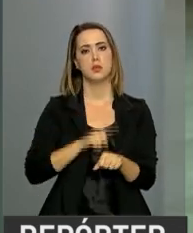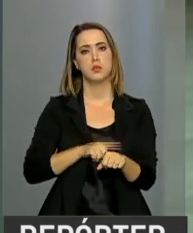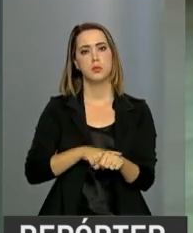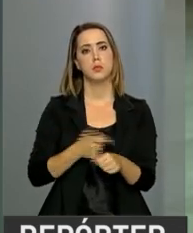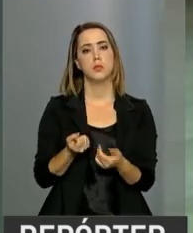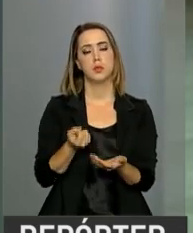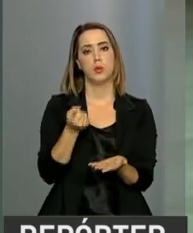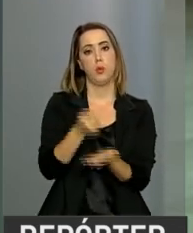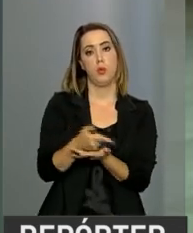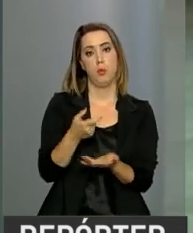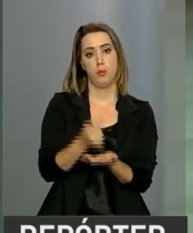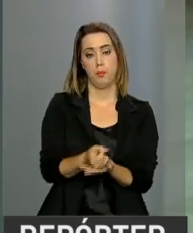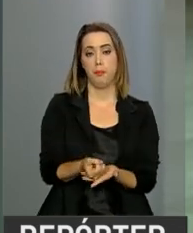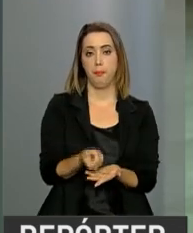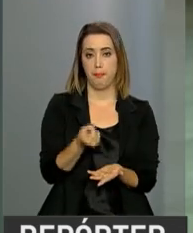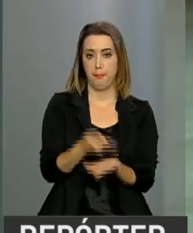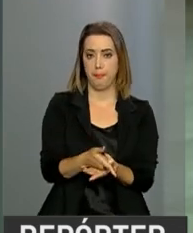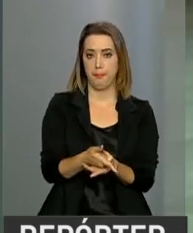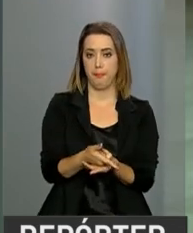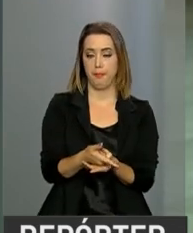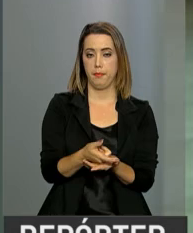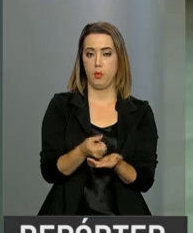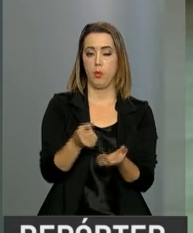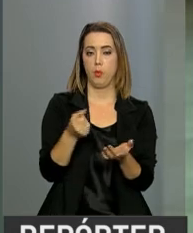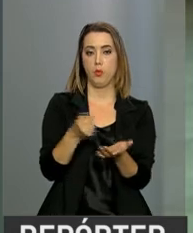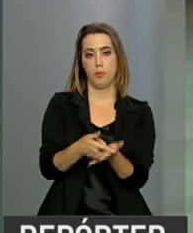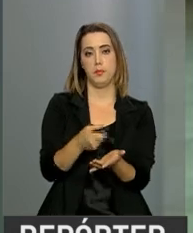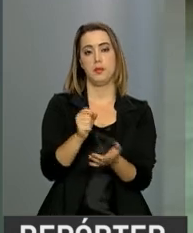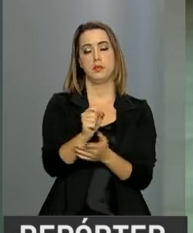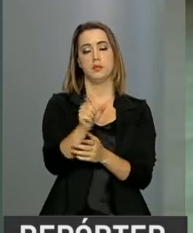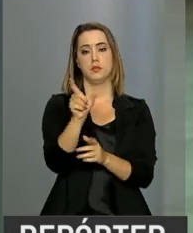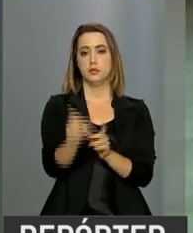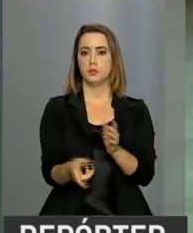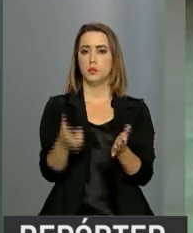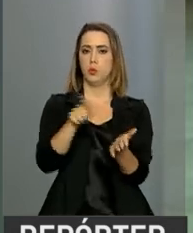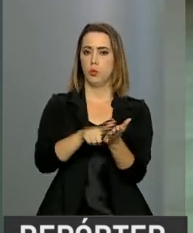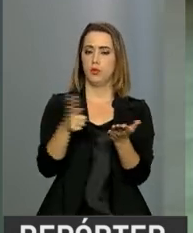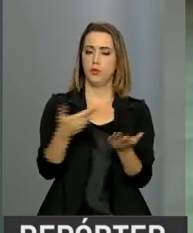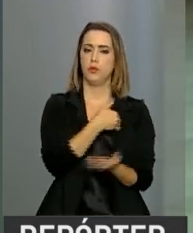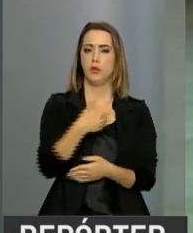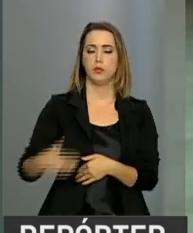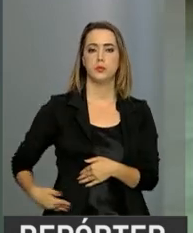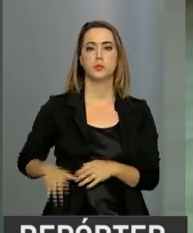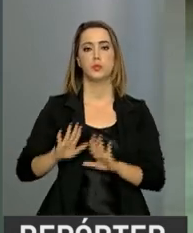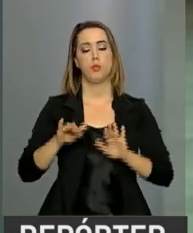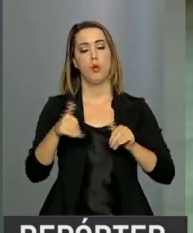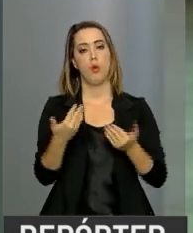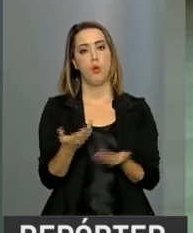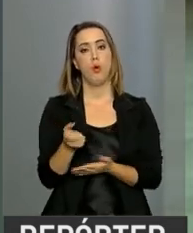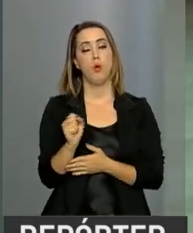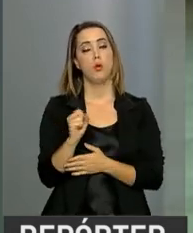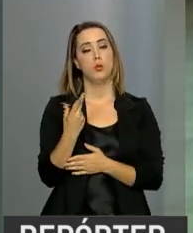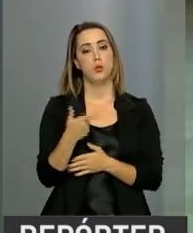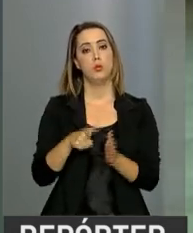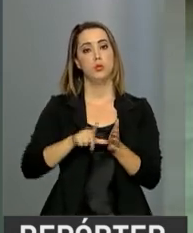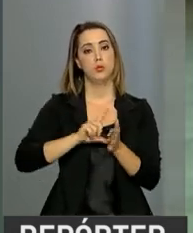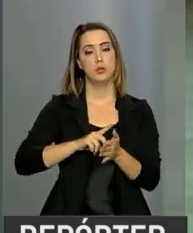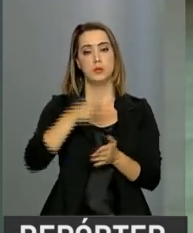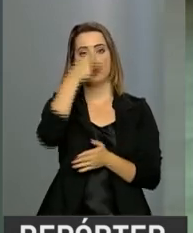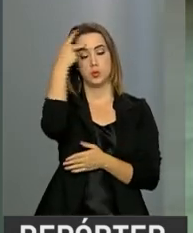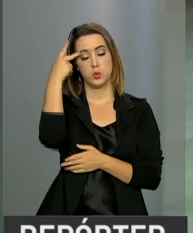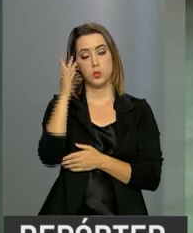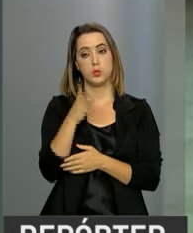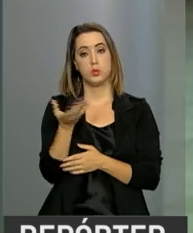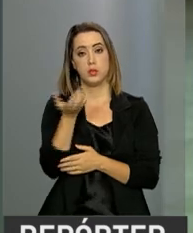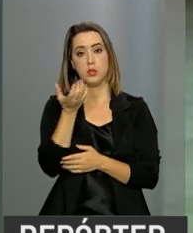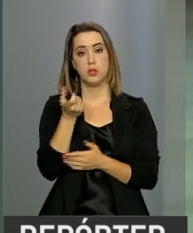for recomprar o título. Ou mesmo antes, quando o investidor comprar o título, ele já pode saber qual vai ser a remuneração que ele terá daqui